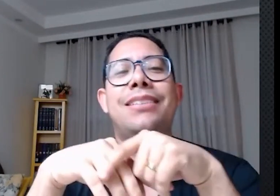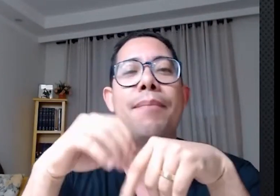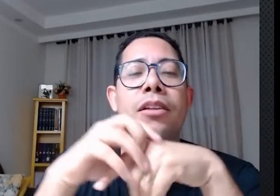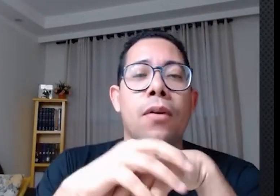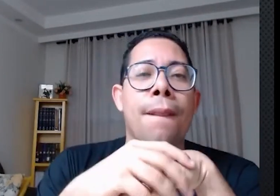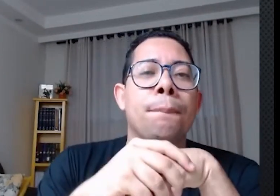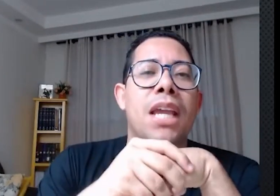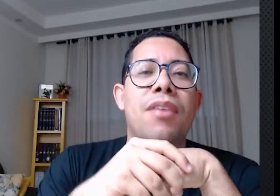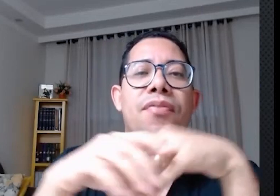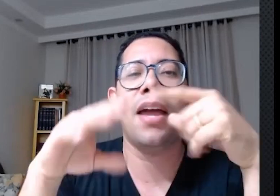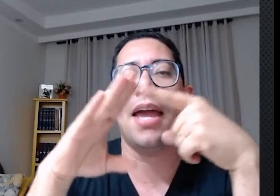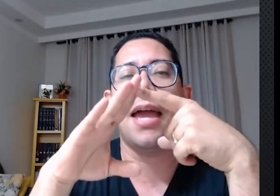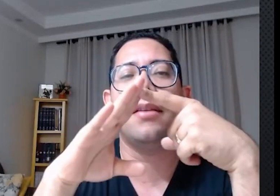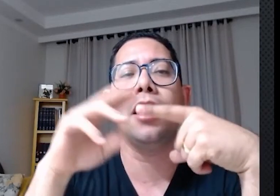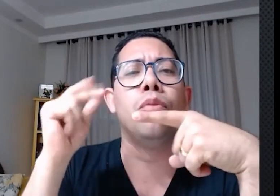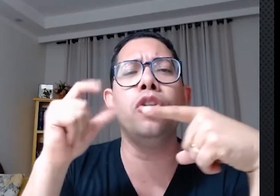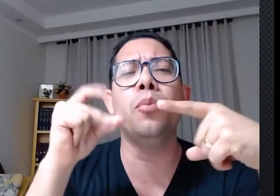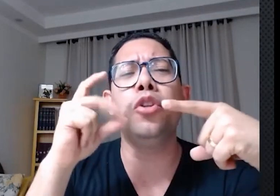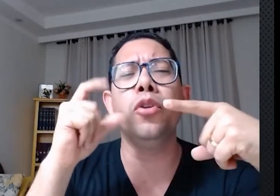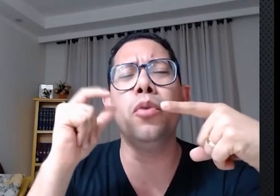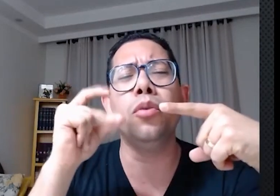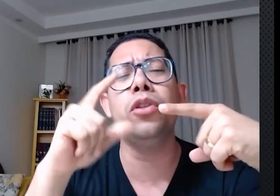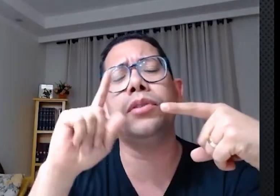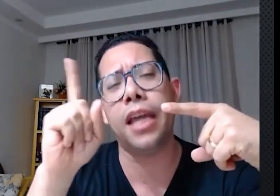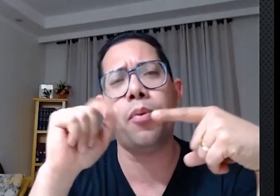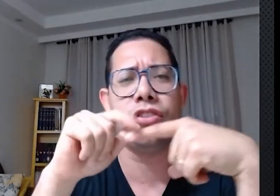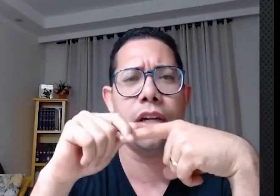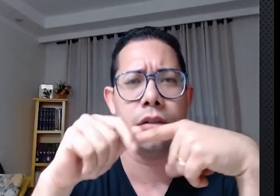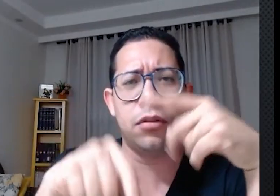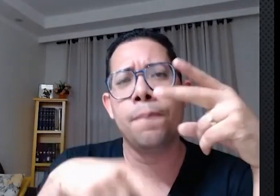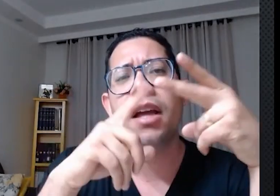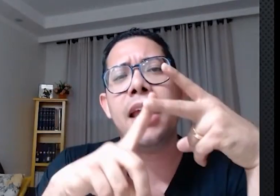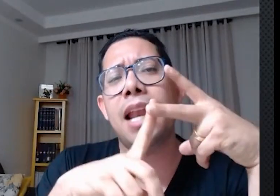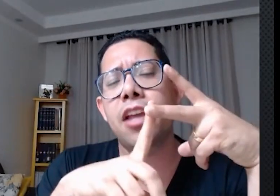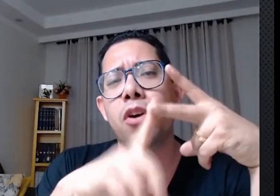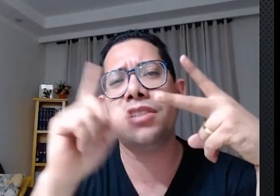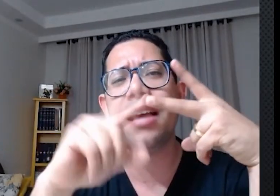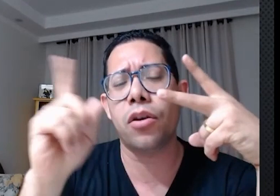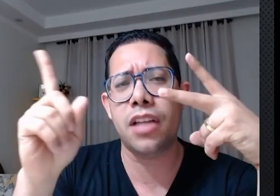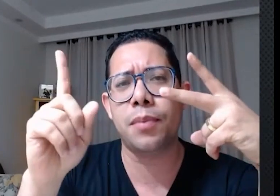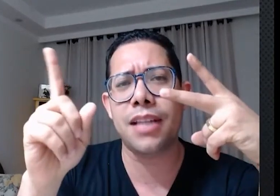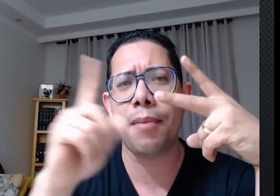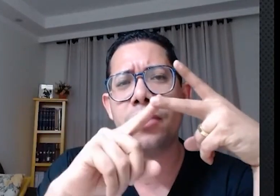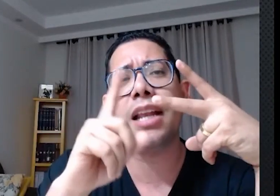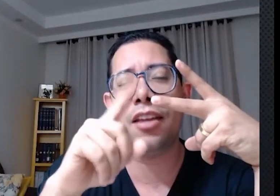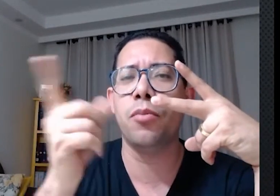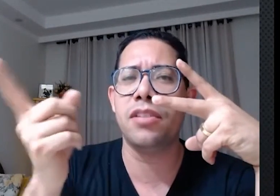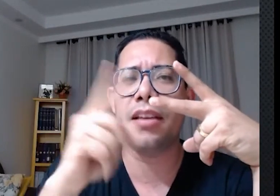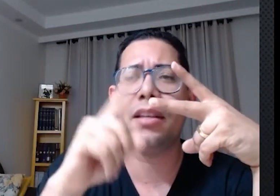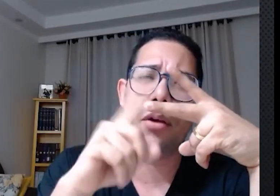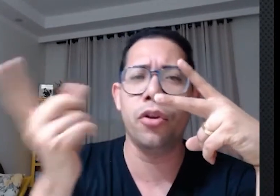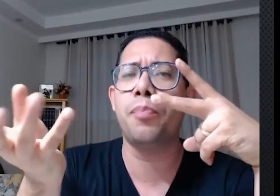Antigo Testamento, ele vai escrito muito tempo antes de Cristo. Tem a lei de Moisés, que é os 10 mandamentos, a